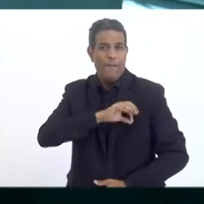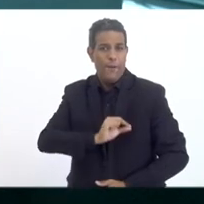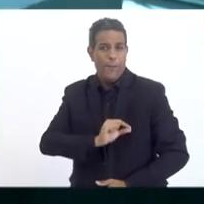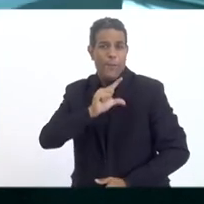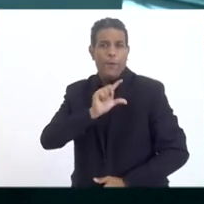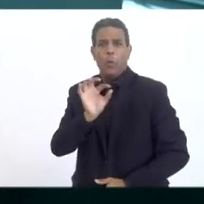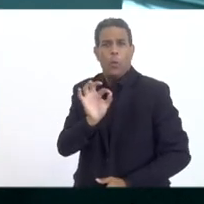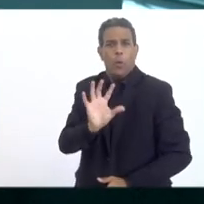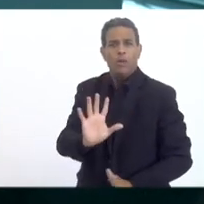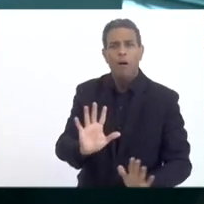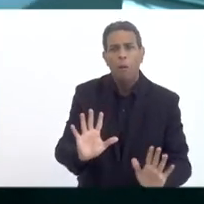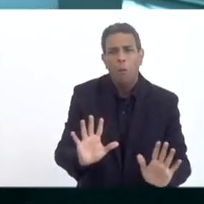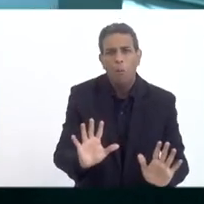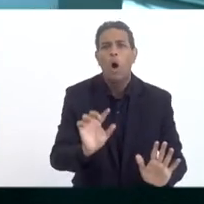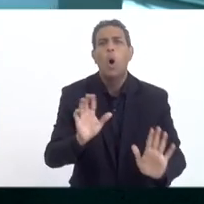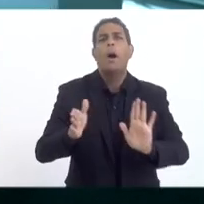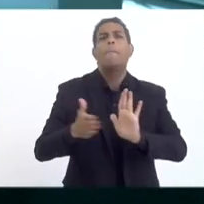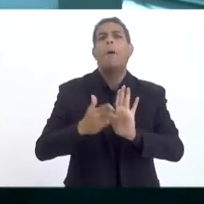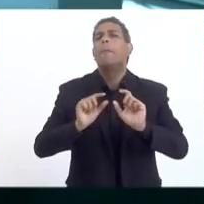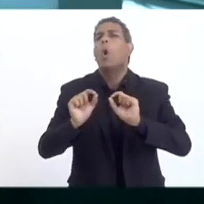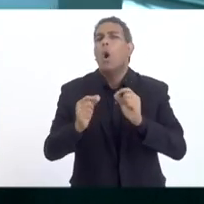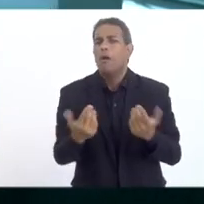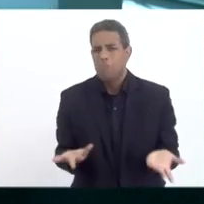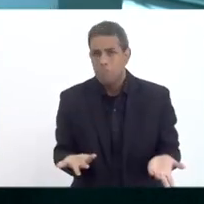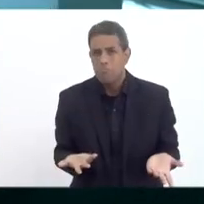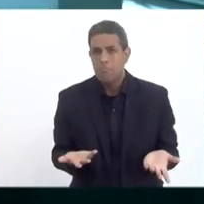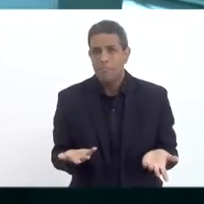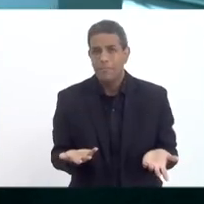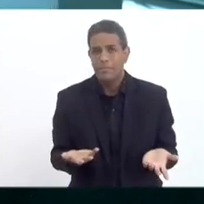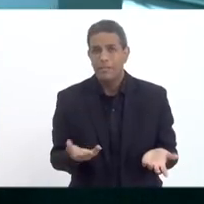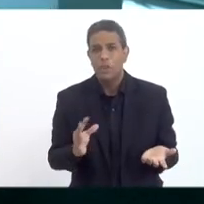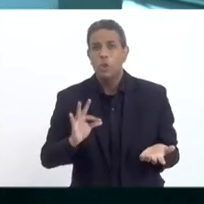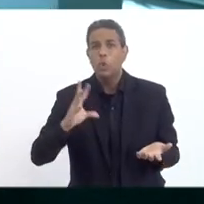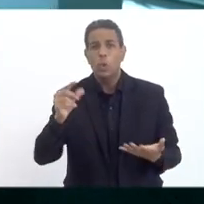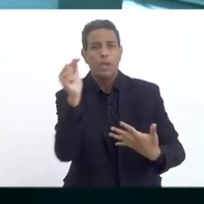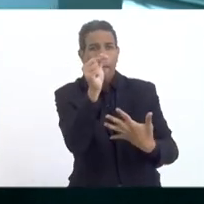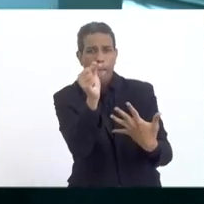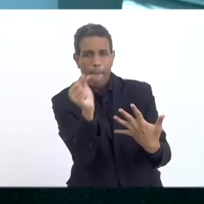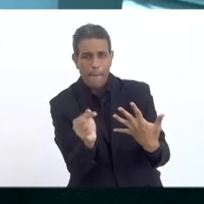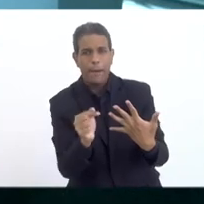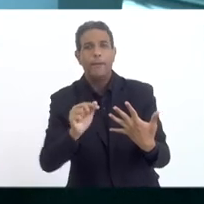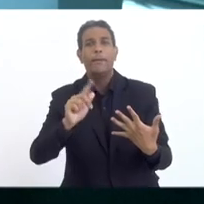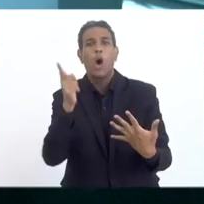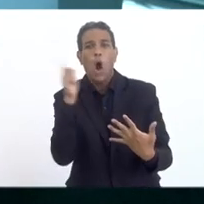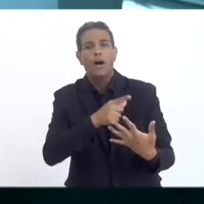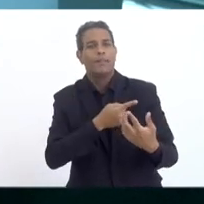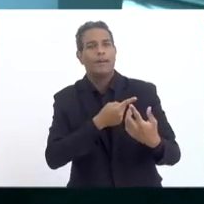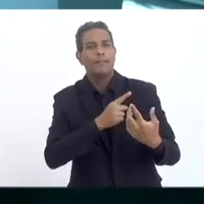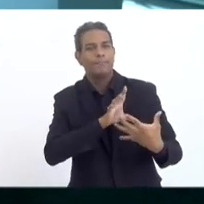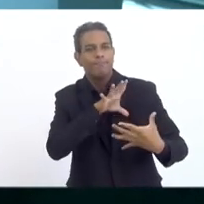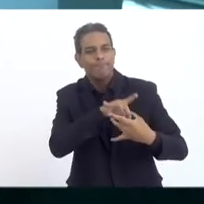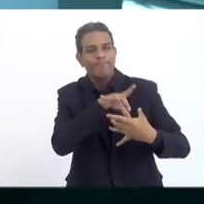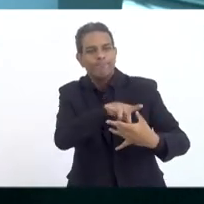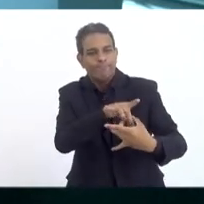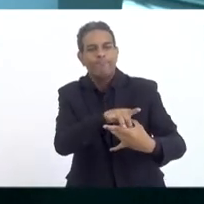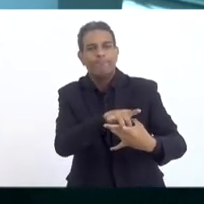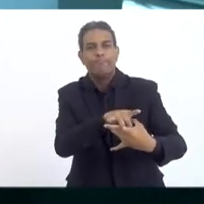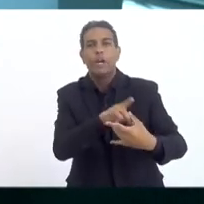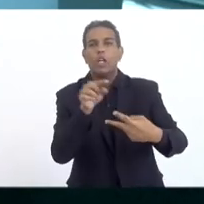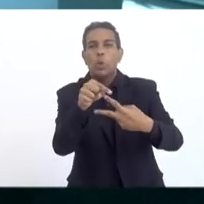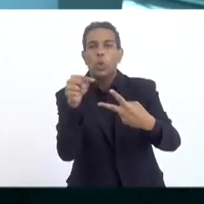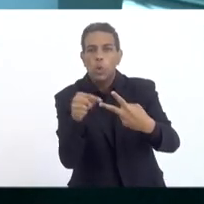de forma alguma. O que está sendo proposto em ambos os projetos é uma recomposição das